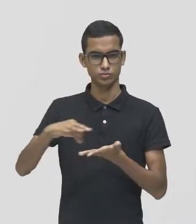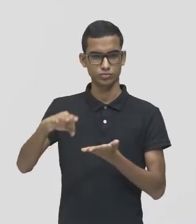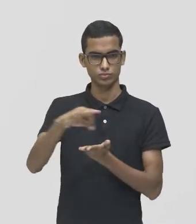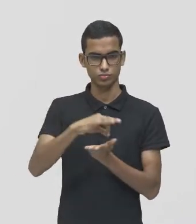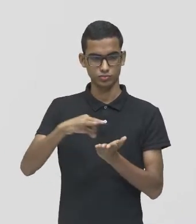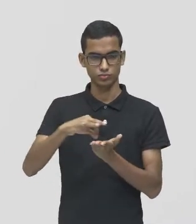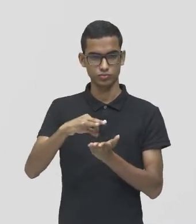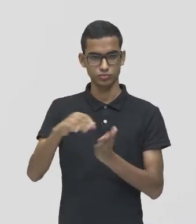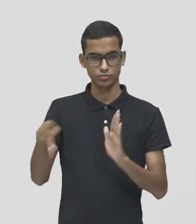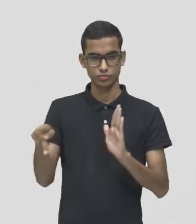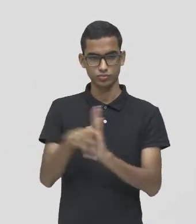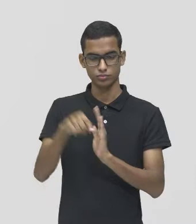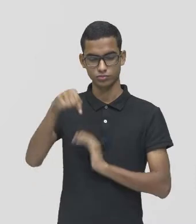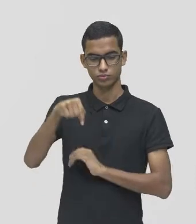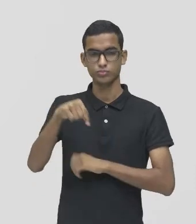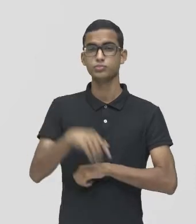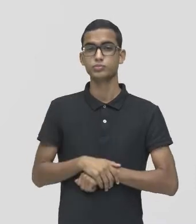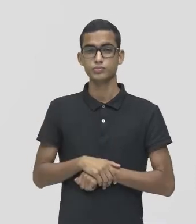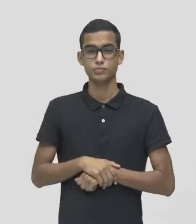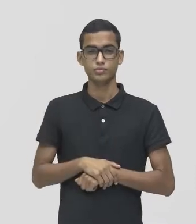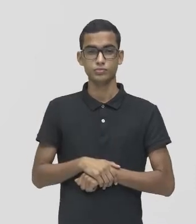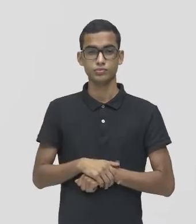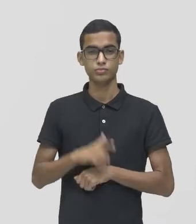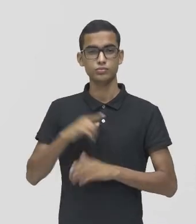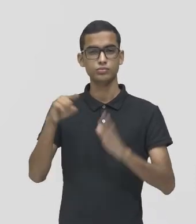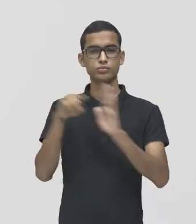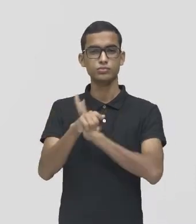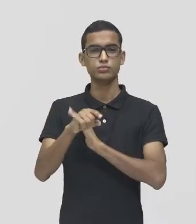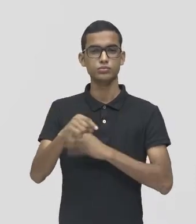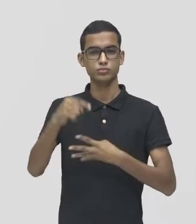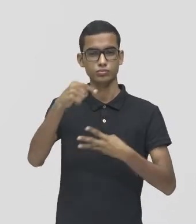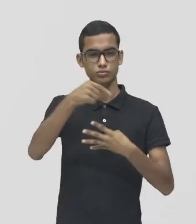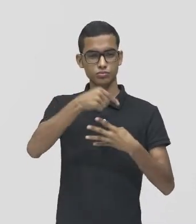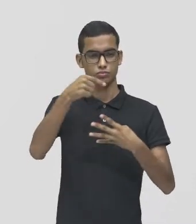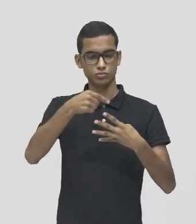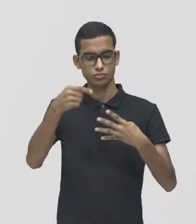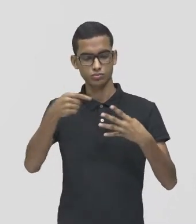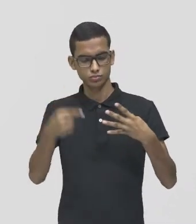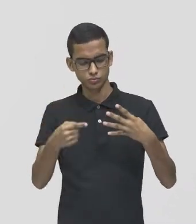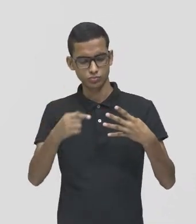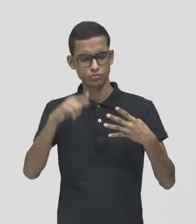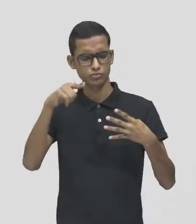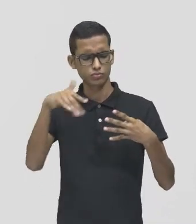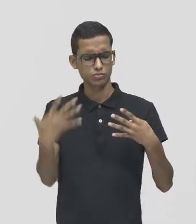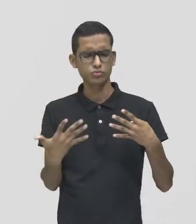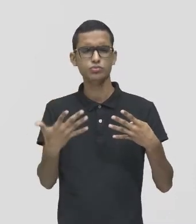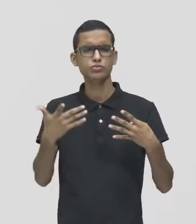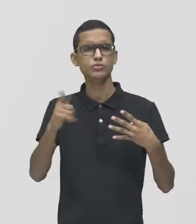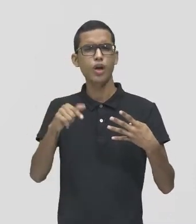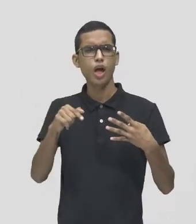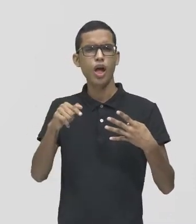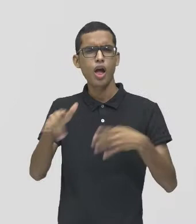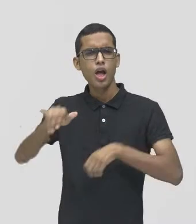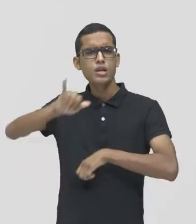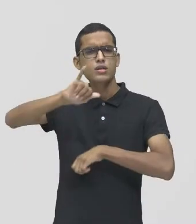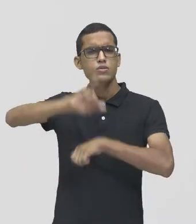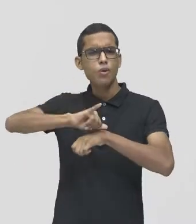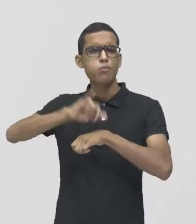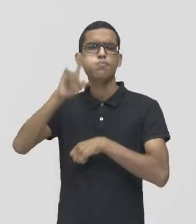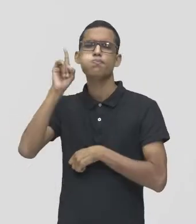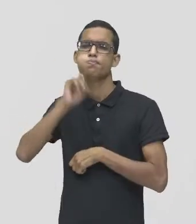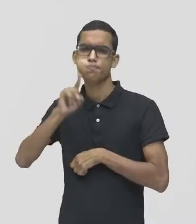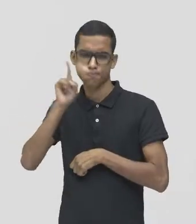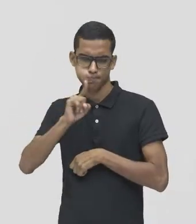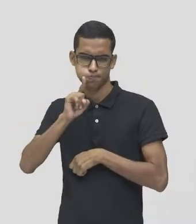de dados do CMEAN, a pergunta informa: assinale a alternativa que aponta corretamente o nome